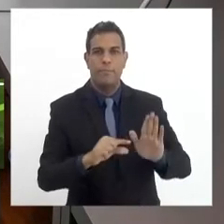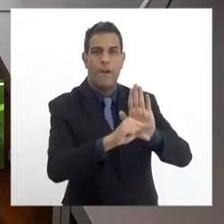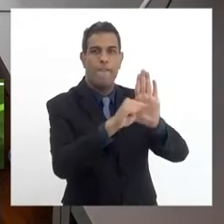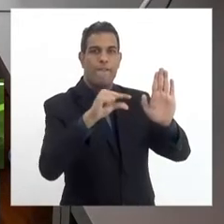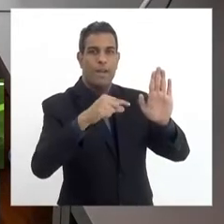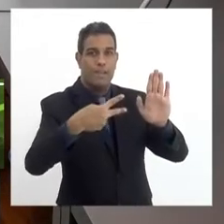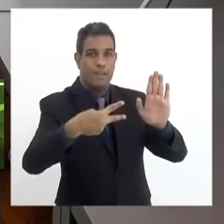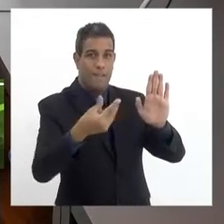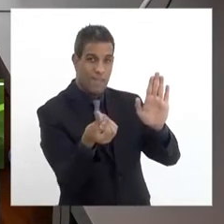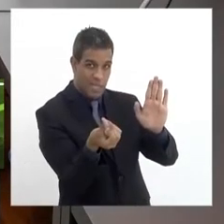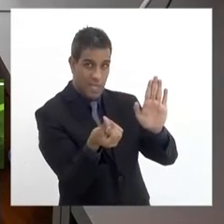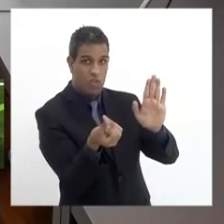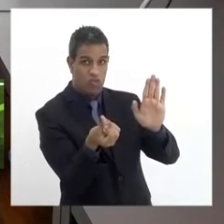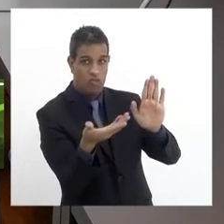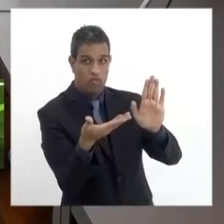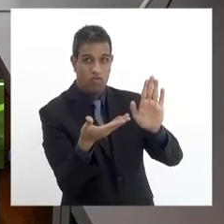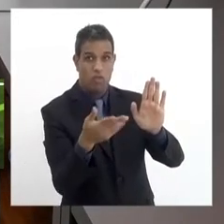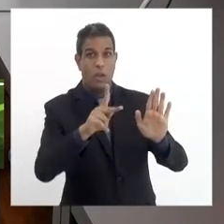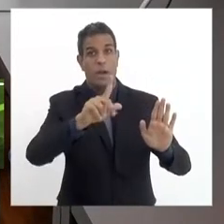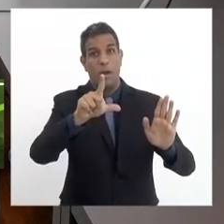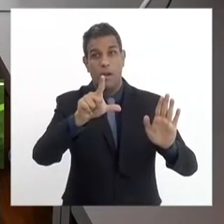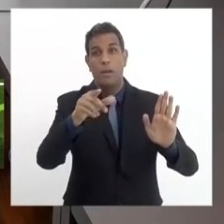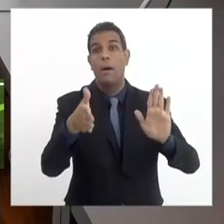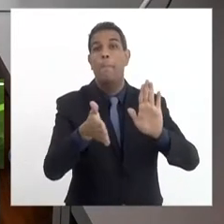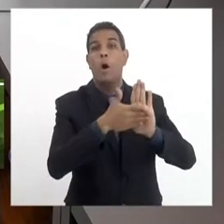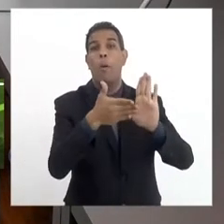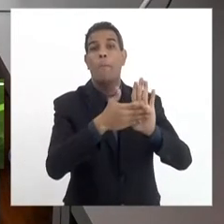26. Projeto de lei